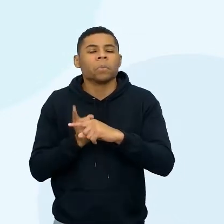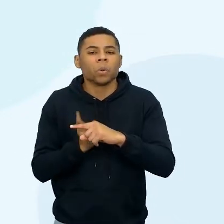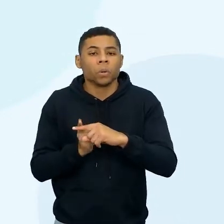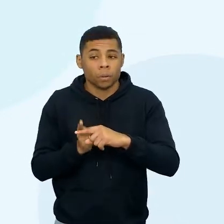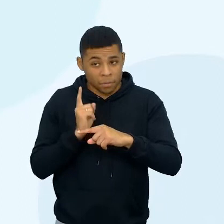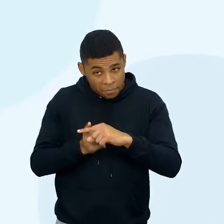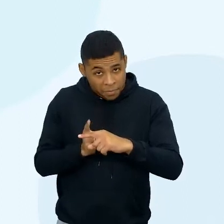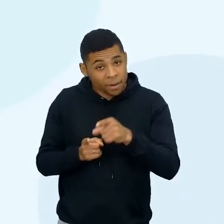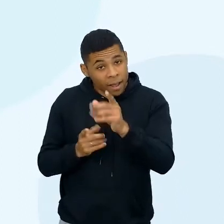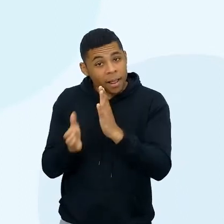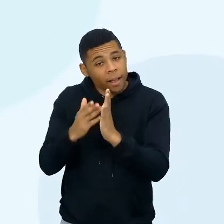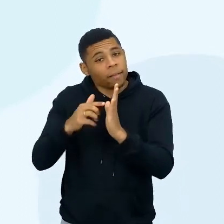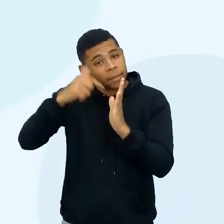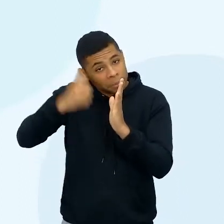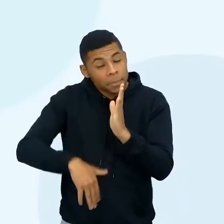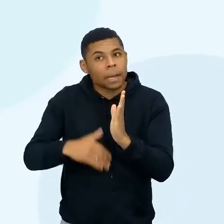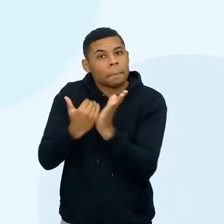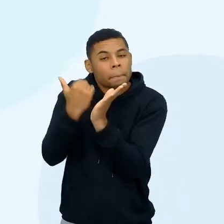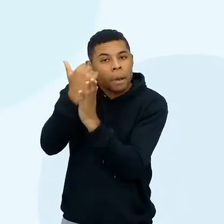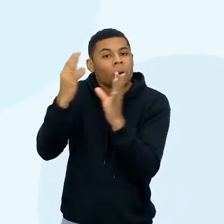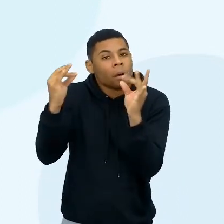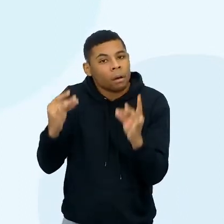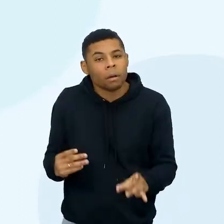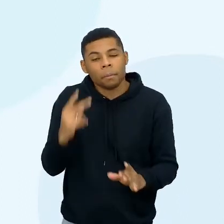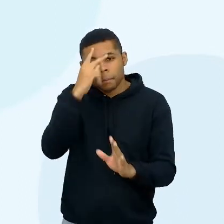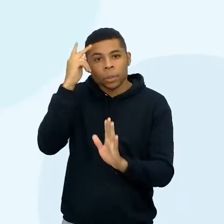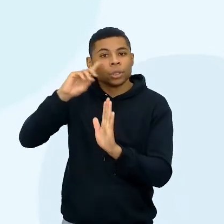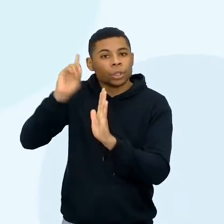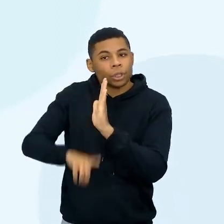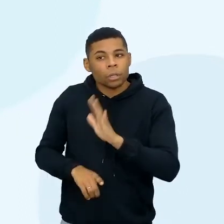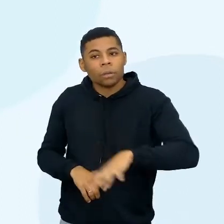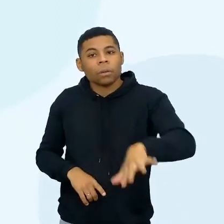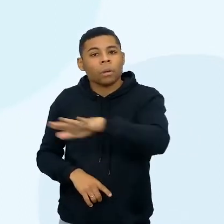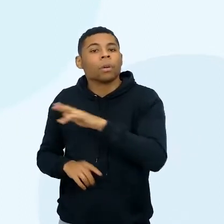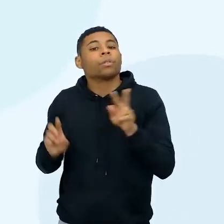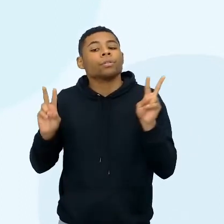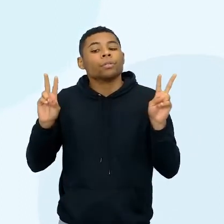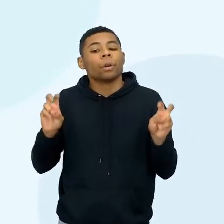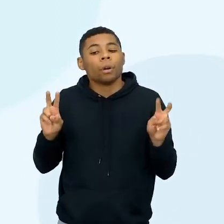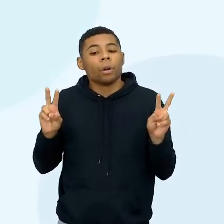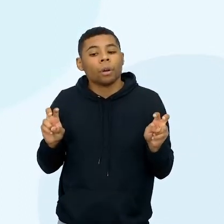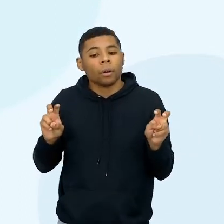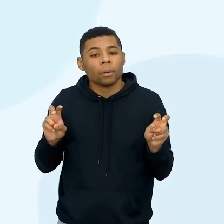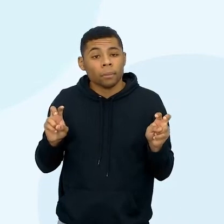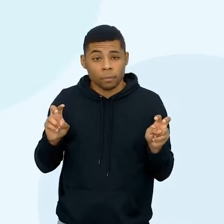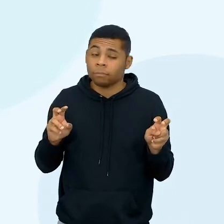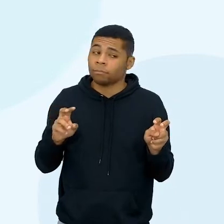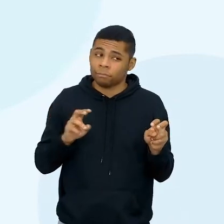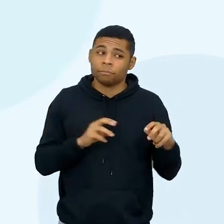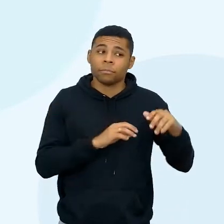os direitos das pessoas em relação às